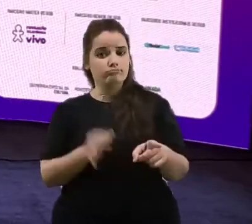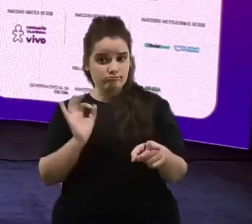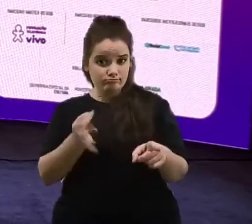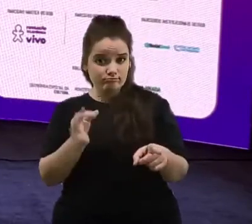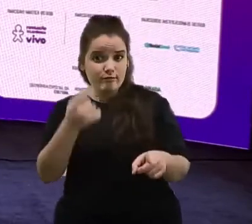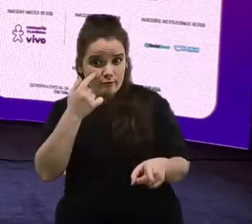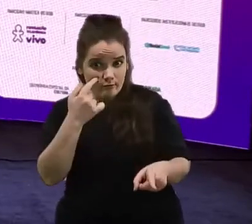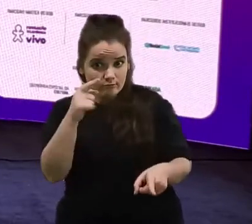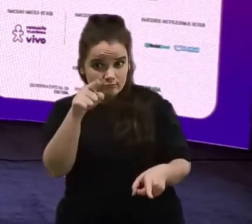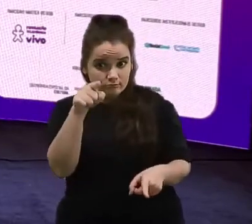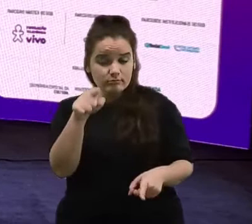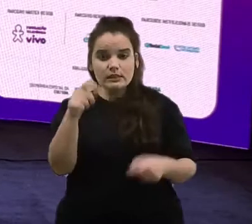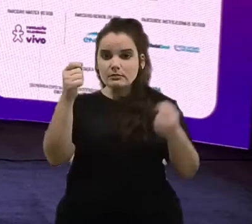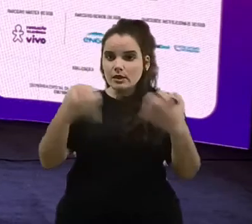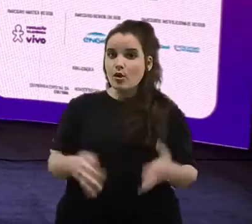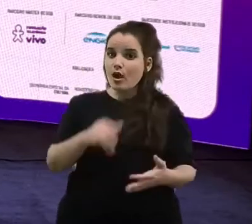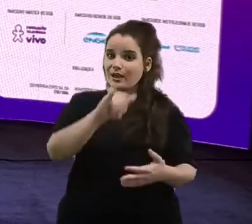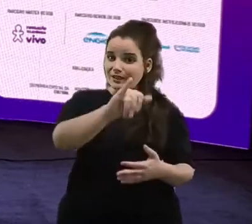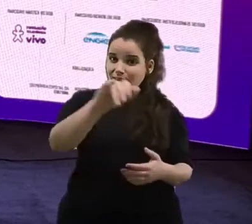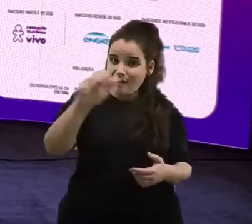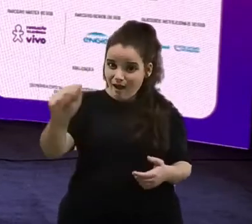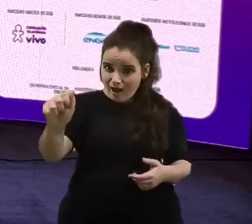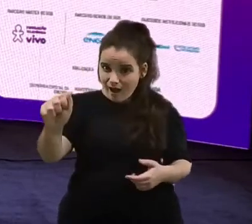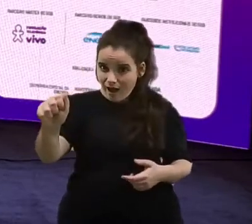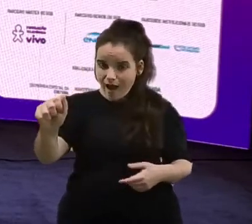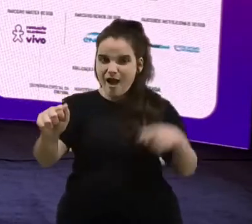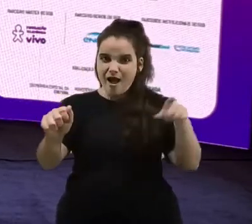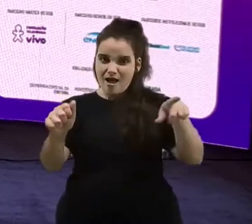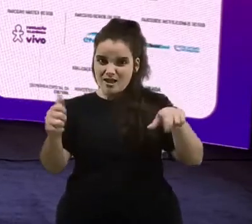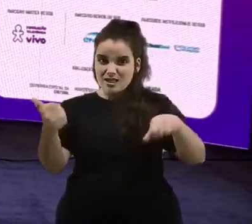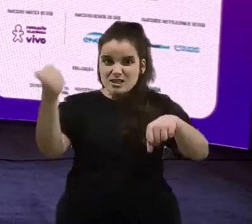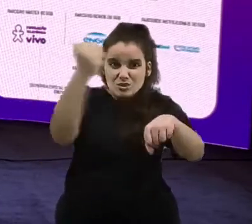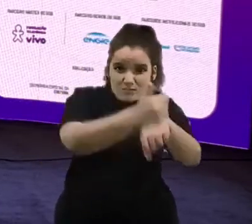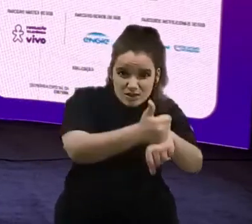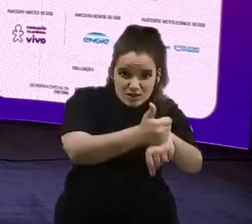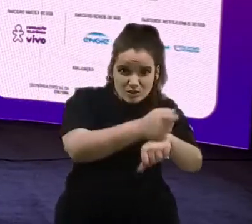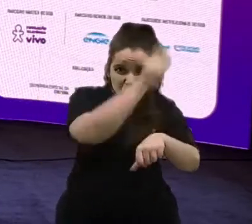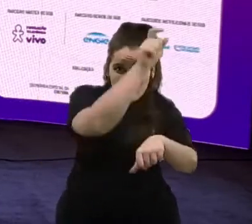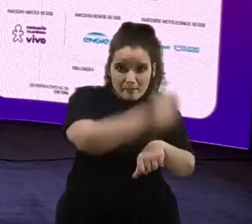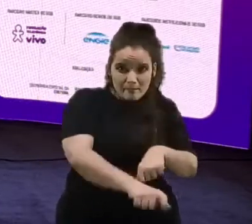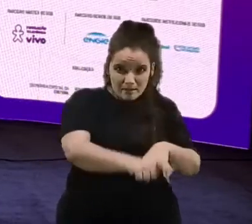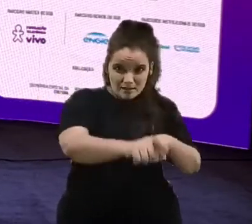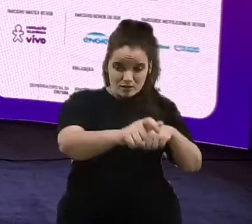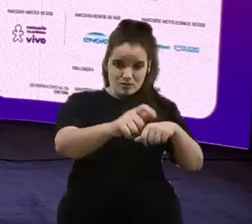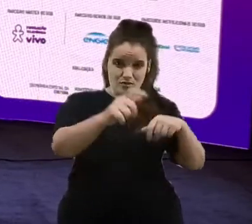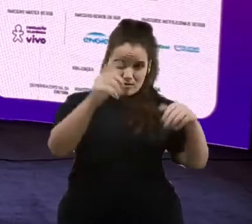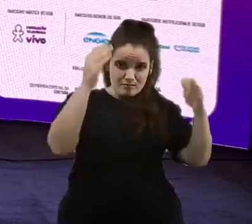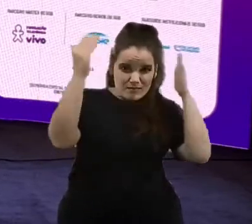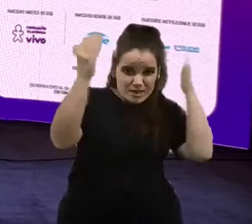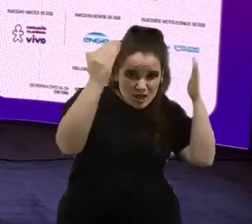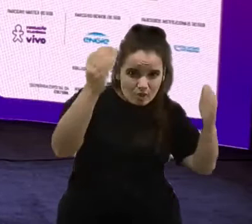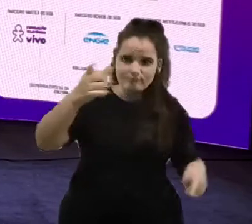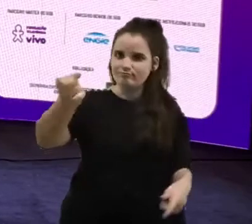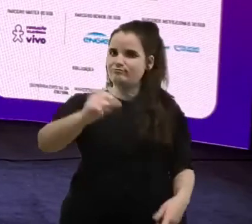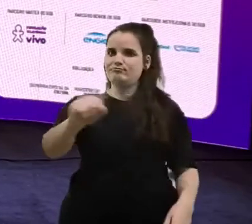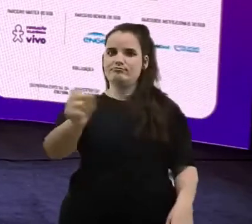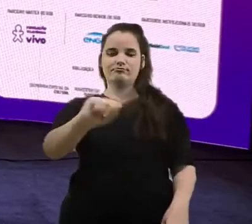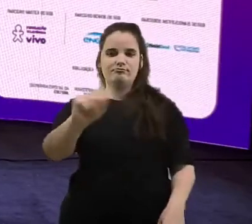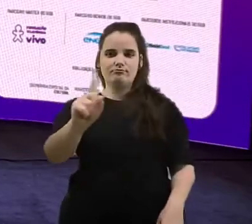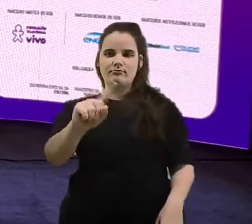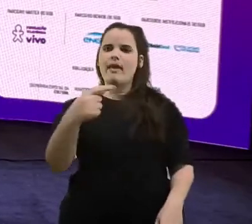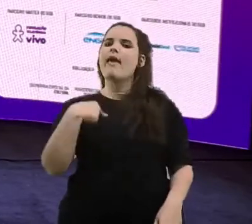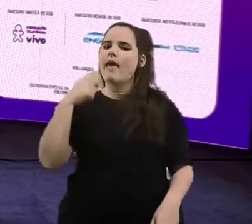o aplicativo, ela não substitui o profissional de saúde. Isso fica muito claro. Eu li bastante o blog de vocês, vi as